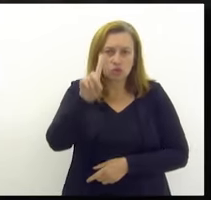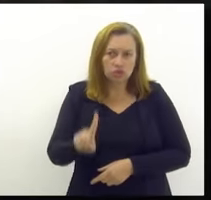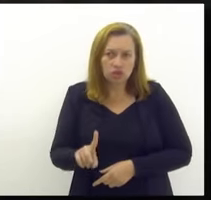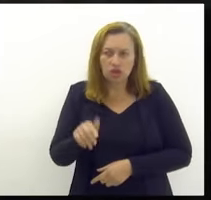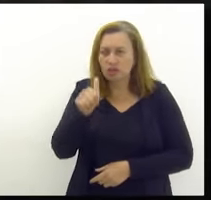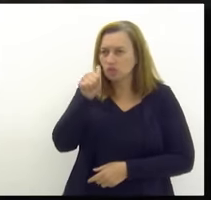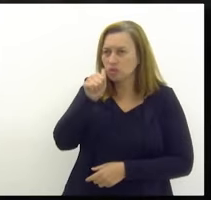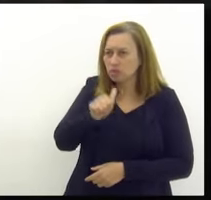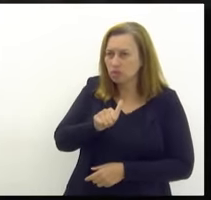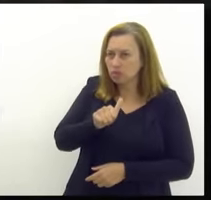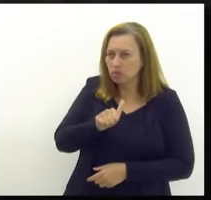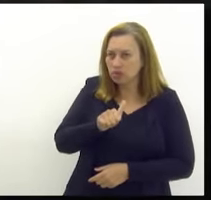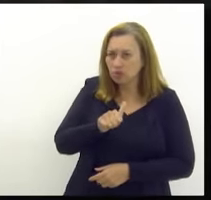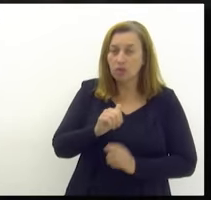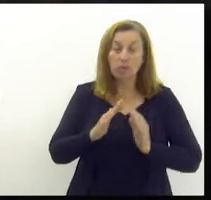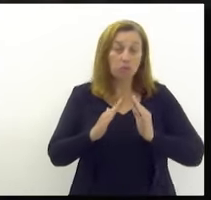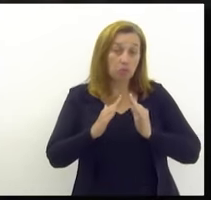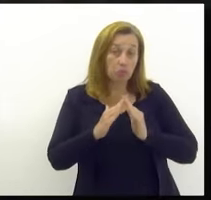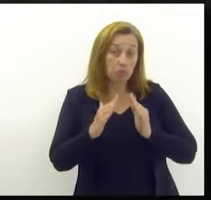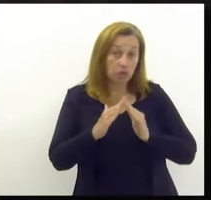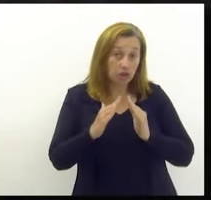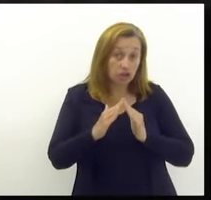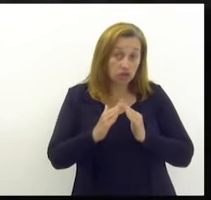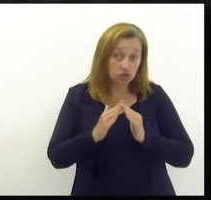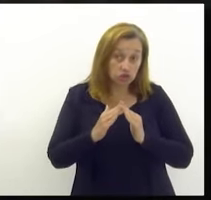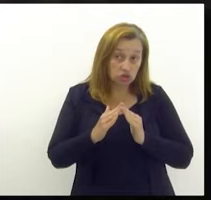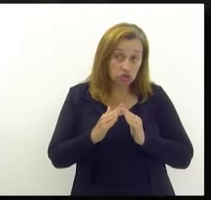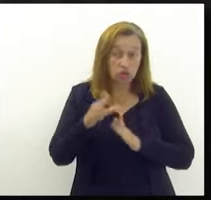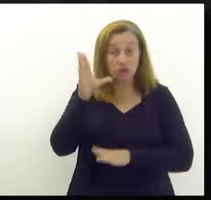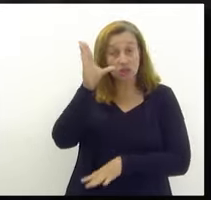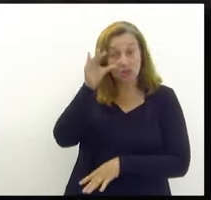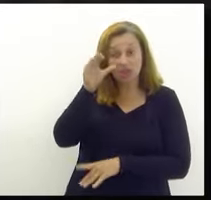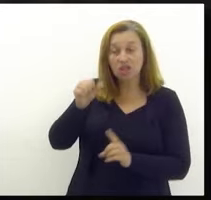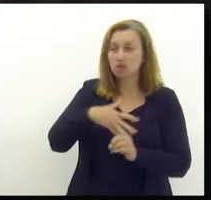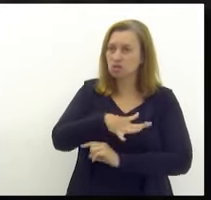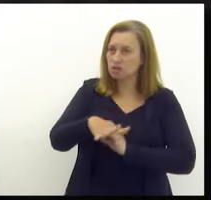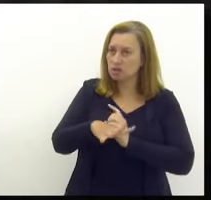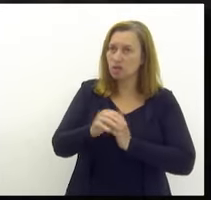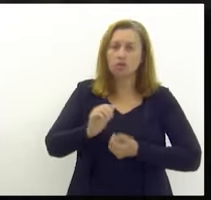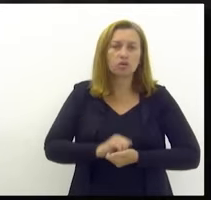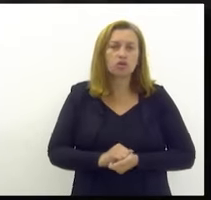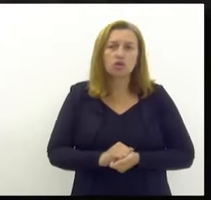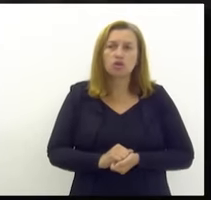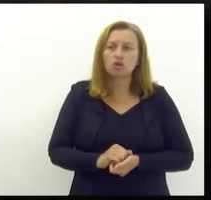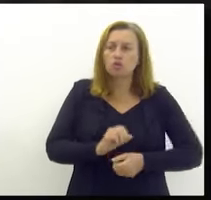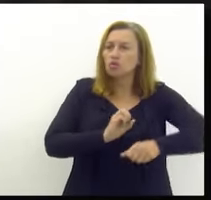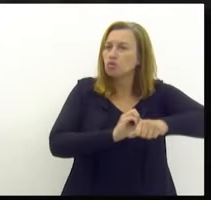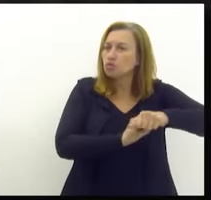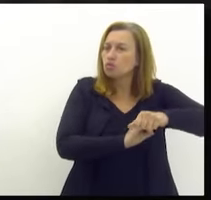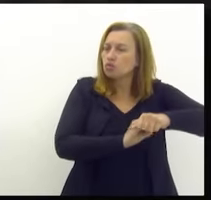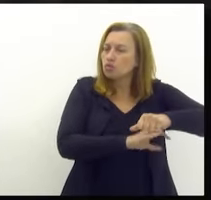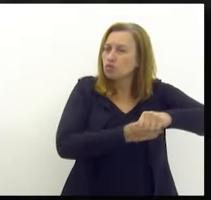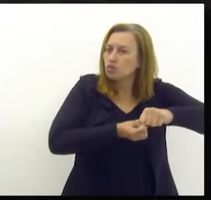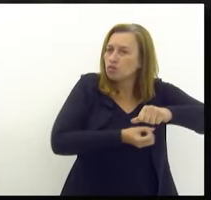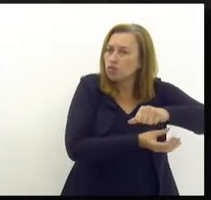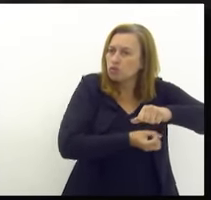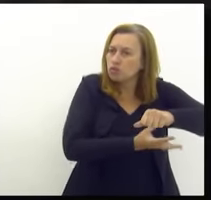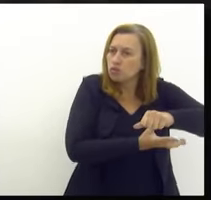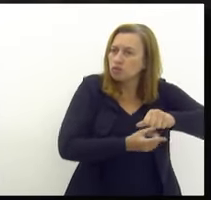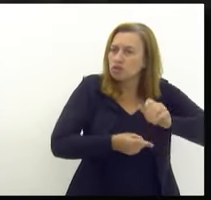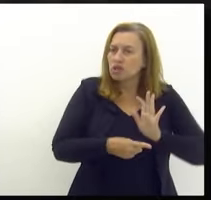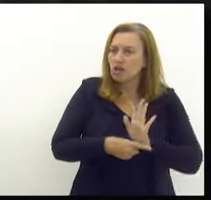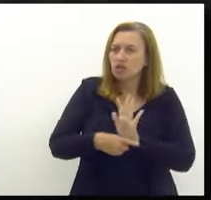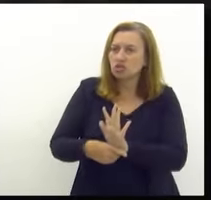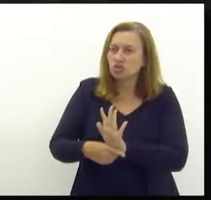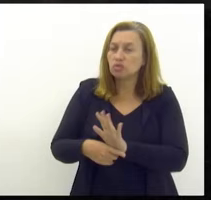das mulheres a habitação de especial interesse social Fundos que inclusive